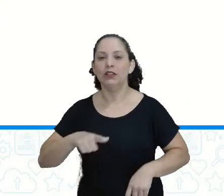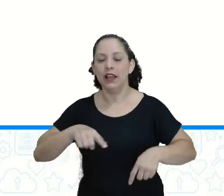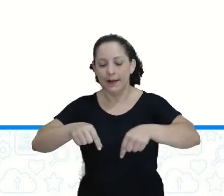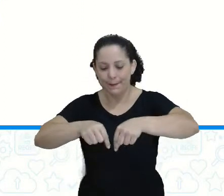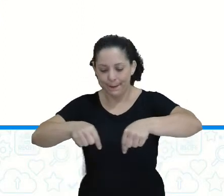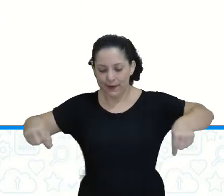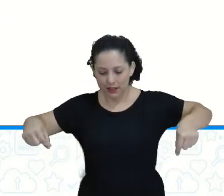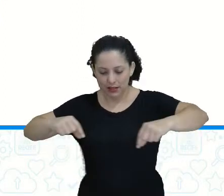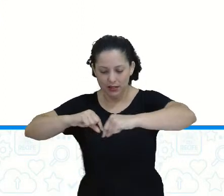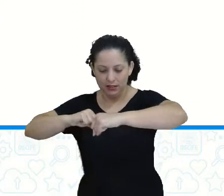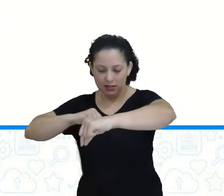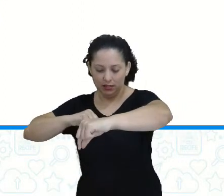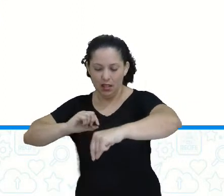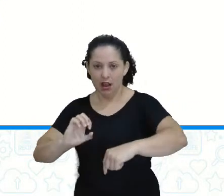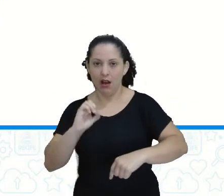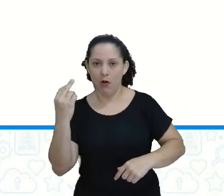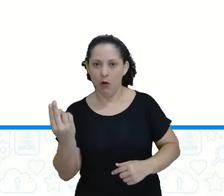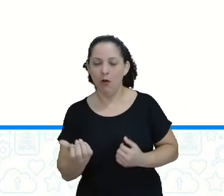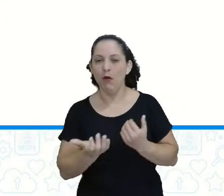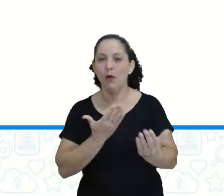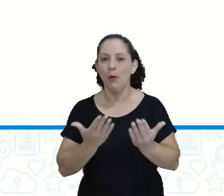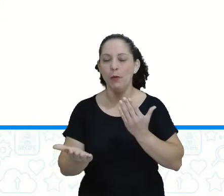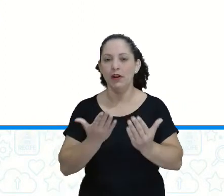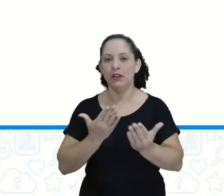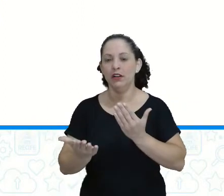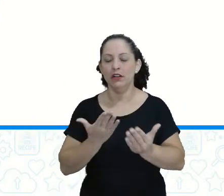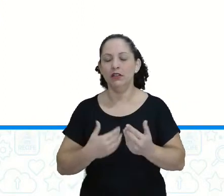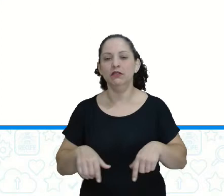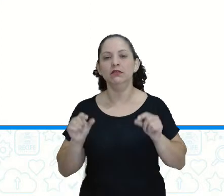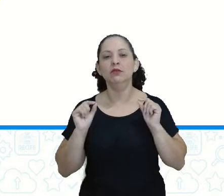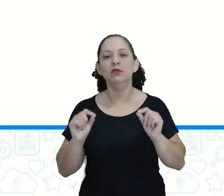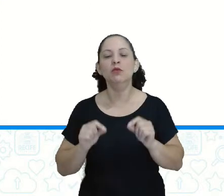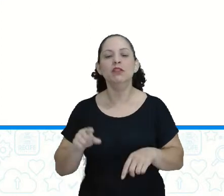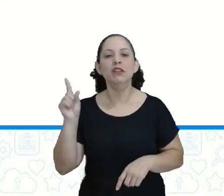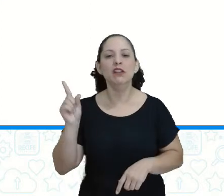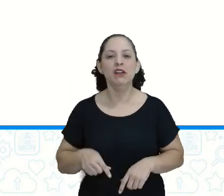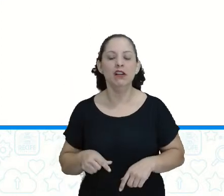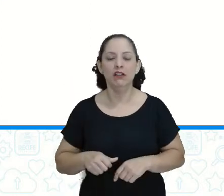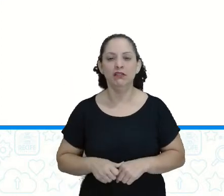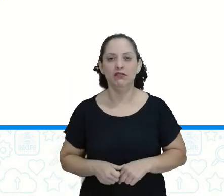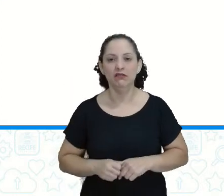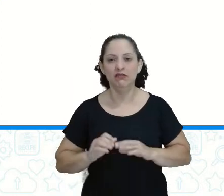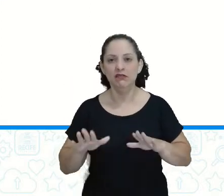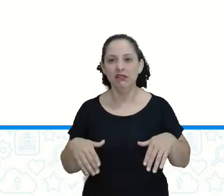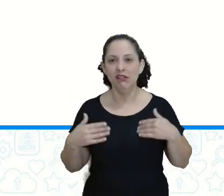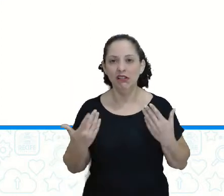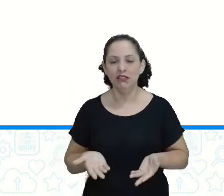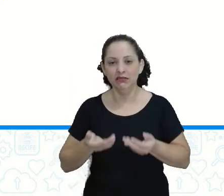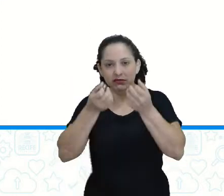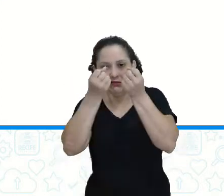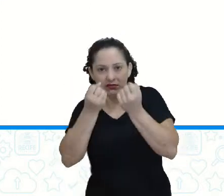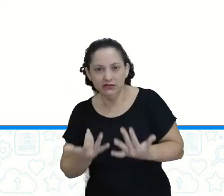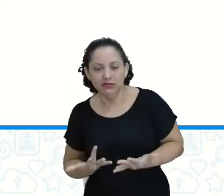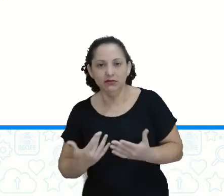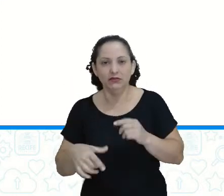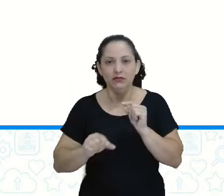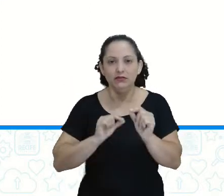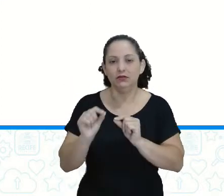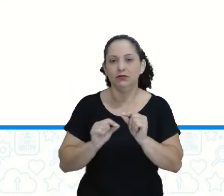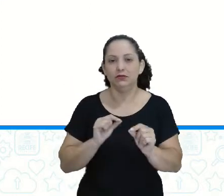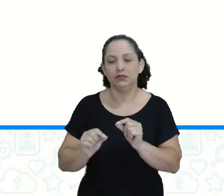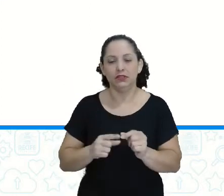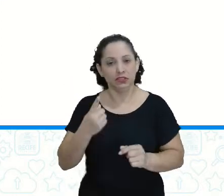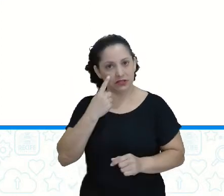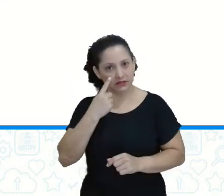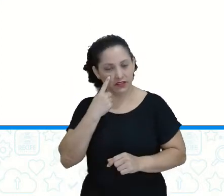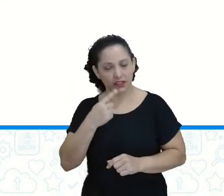ou comparada. E o que é esse atributo? Quando a gente fala de grandeza, a gente pode ter como atributo, né,